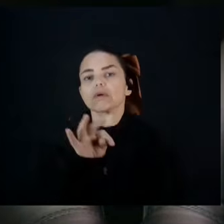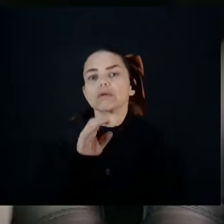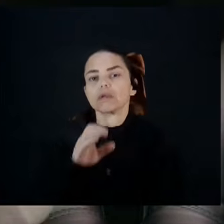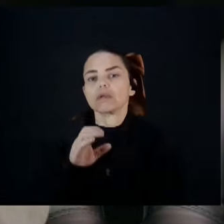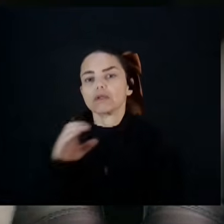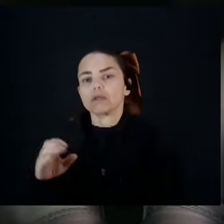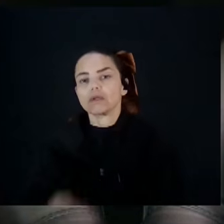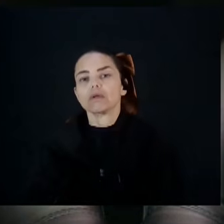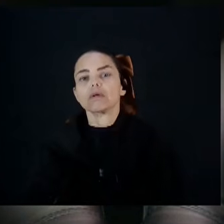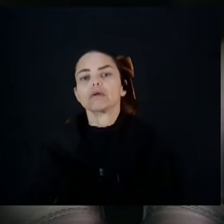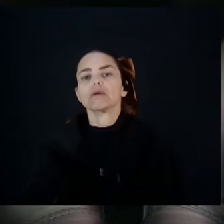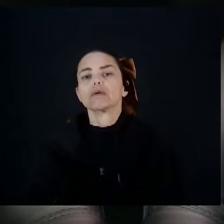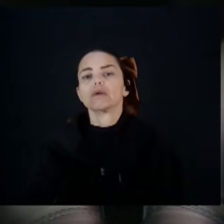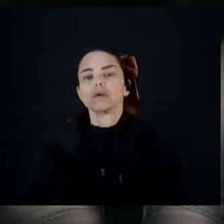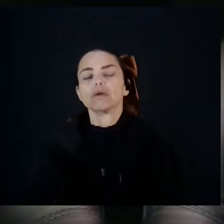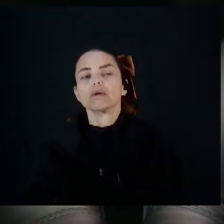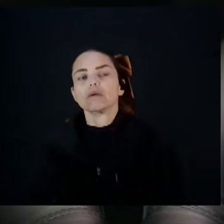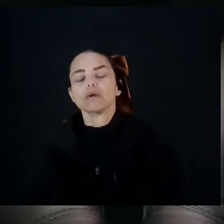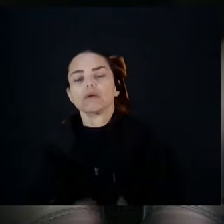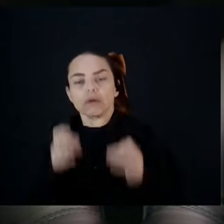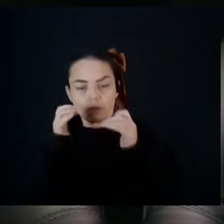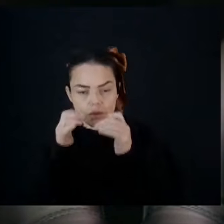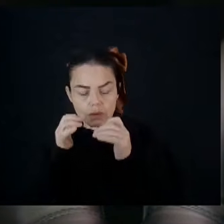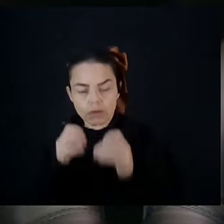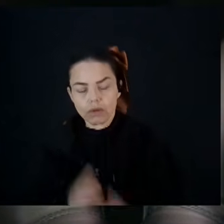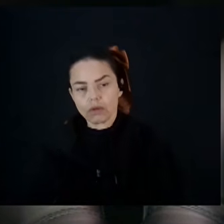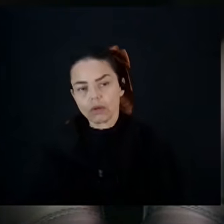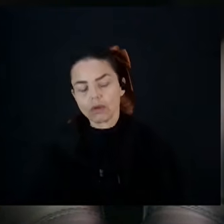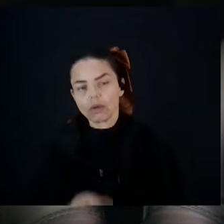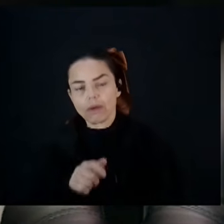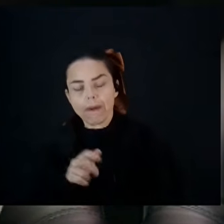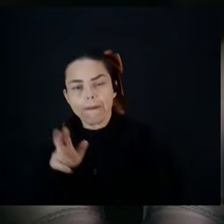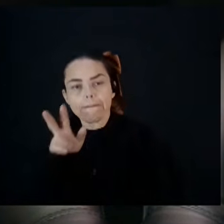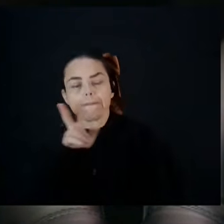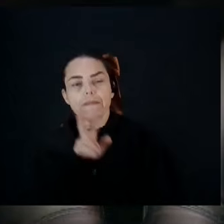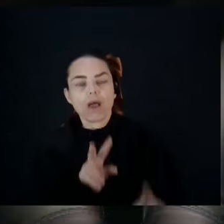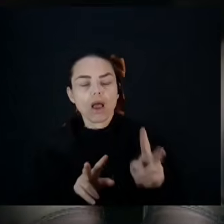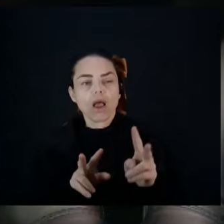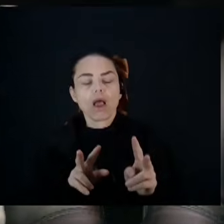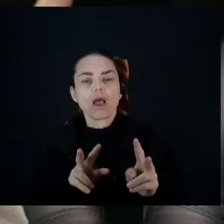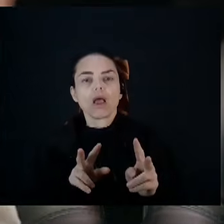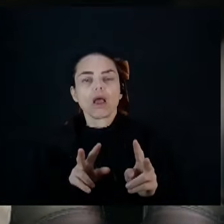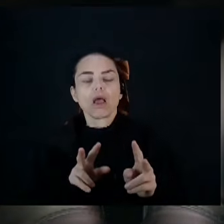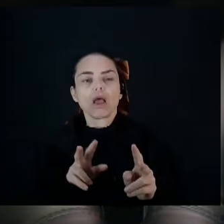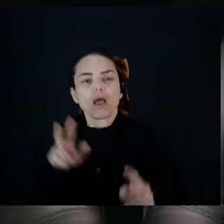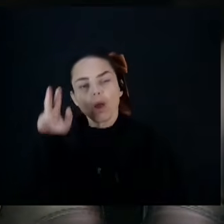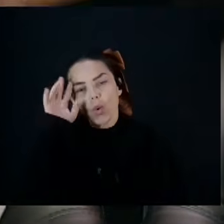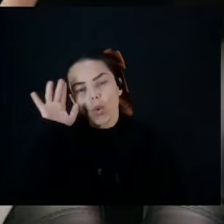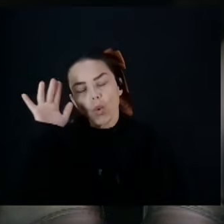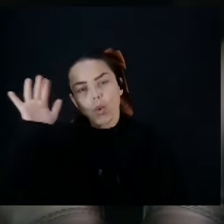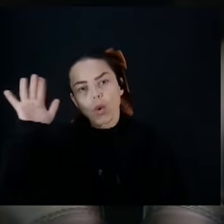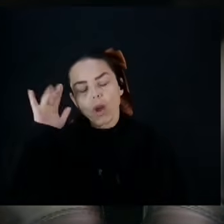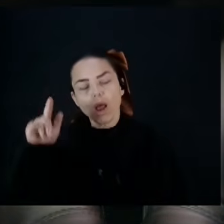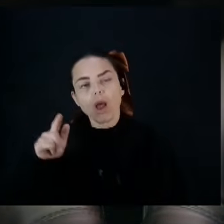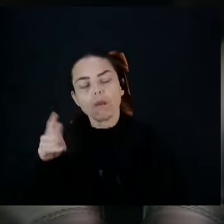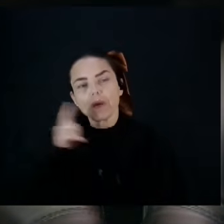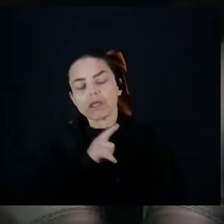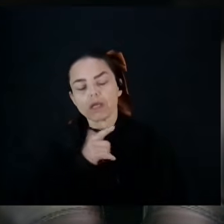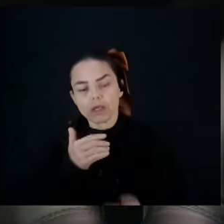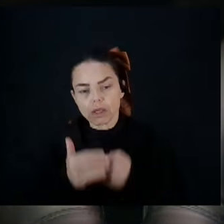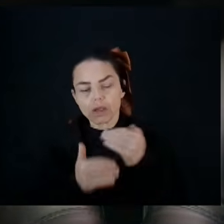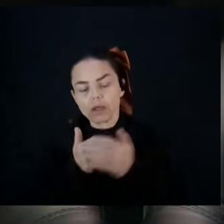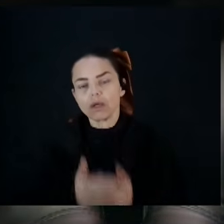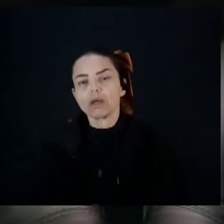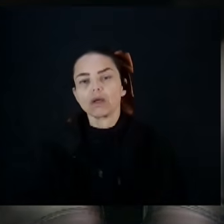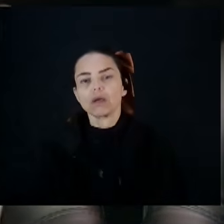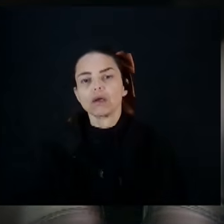socrático, faz a pessoa pensar em cenários, e aí, sabe, ela começa a desenvolver habilidade. Então, como a Tati falou, é